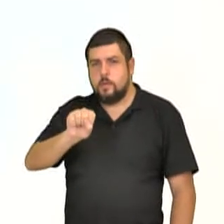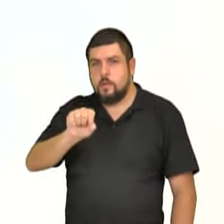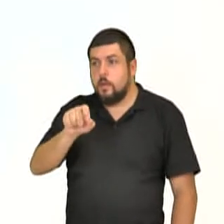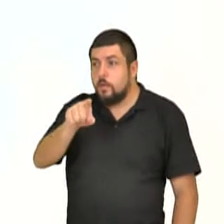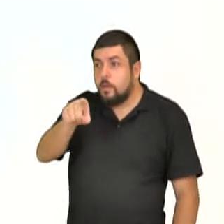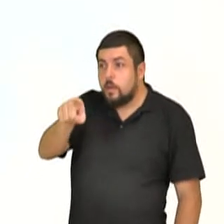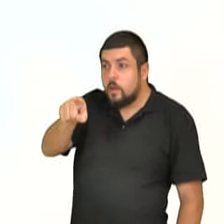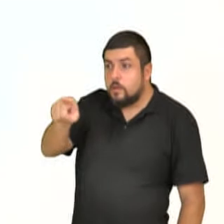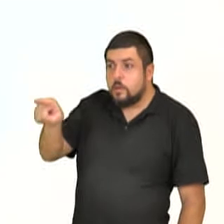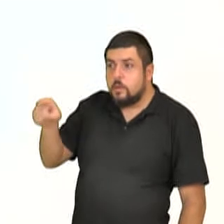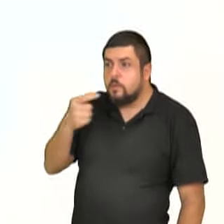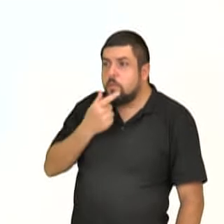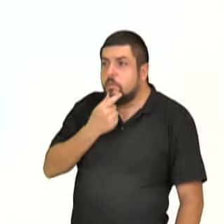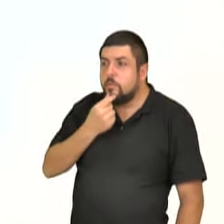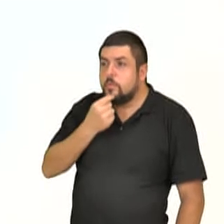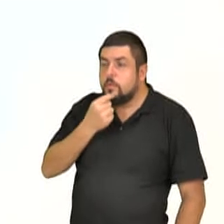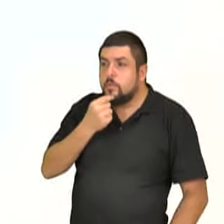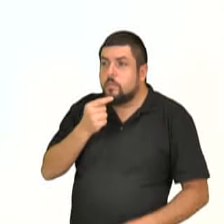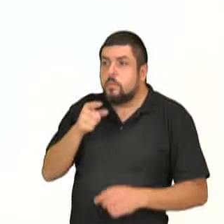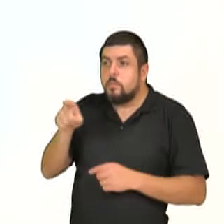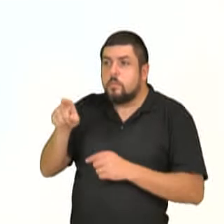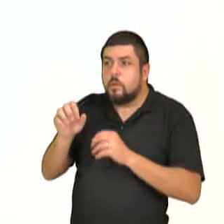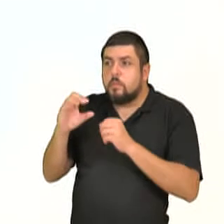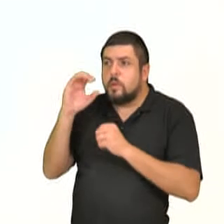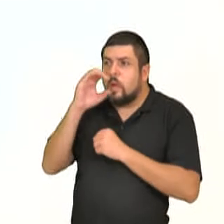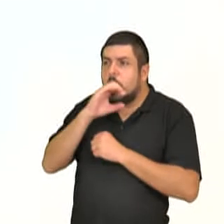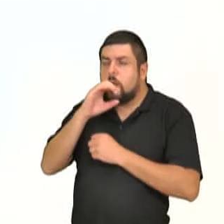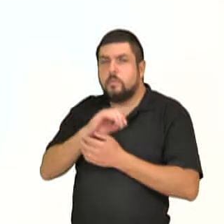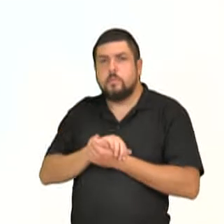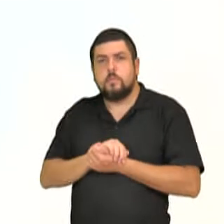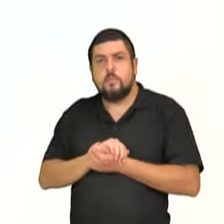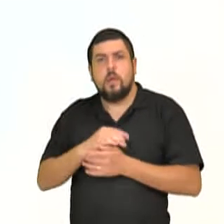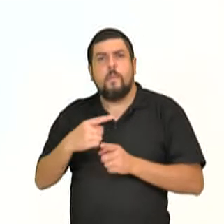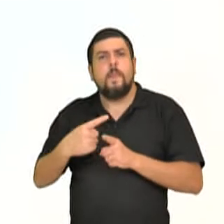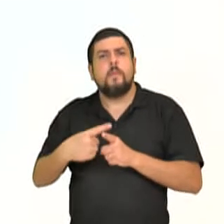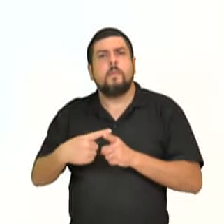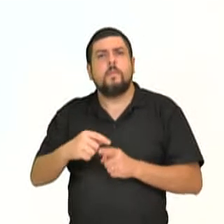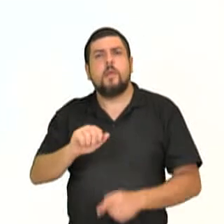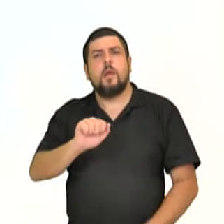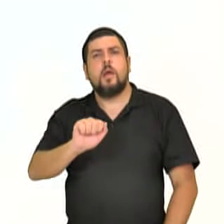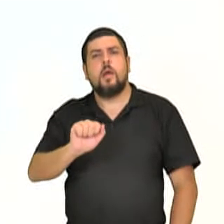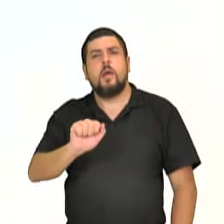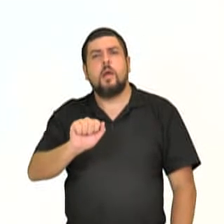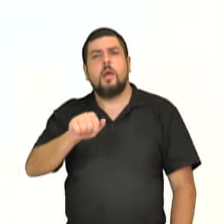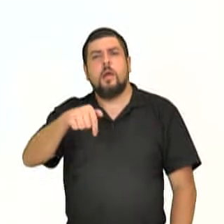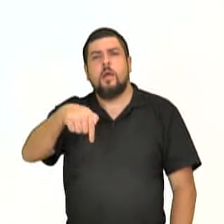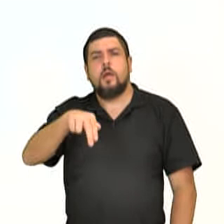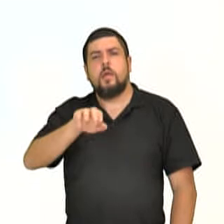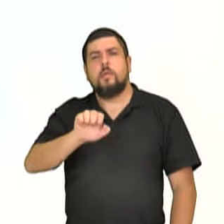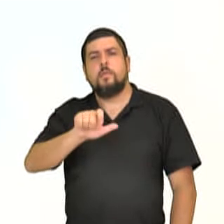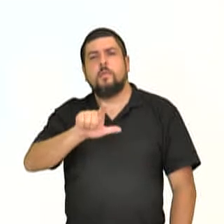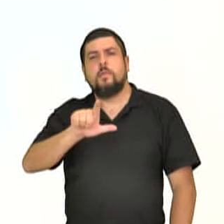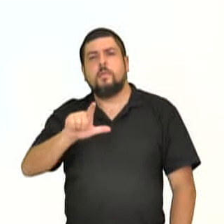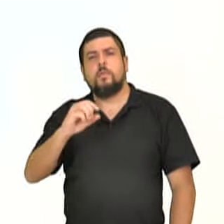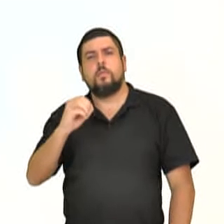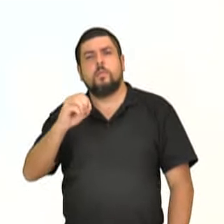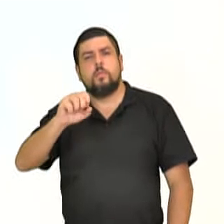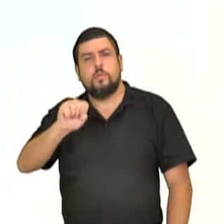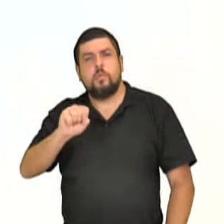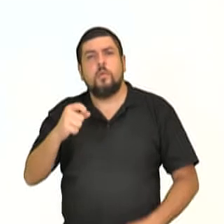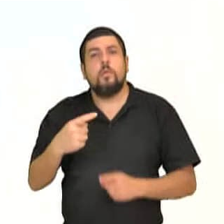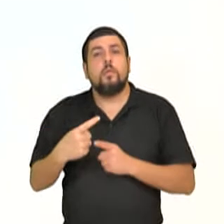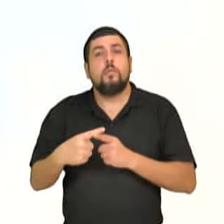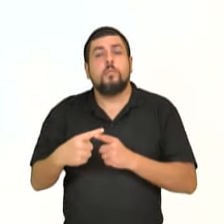rápidos. Veja, aqueles. Por que se utilizou aqui a palavra aqueles? Porque os ninhos